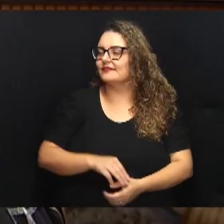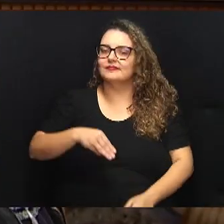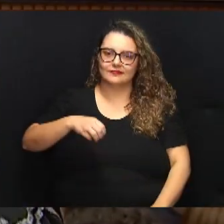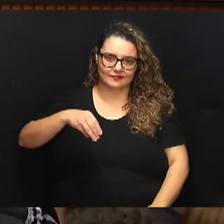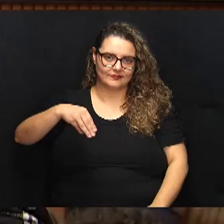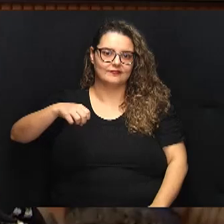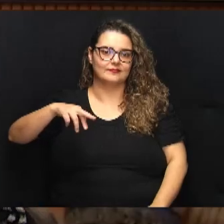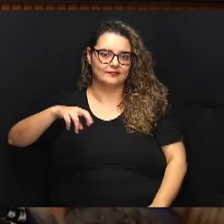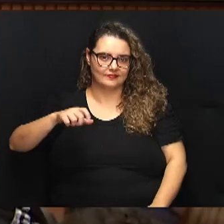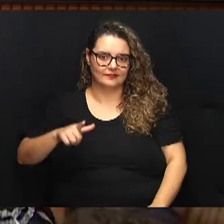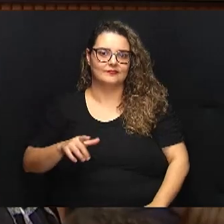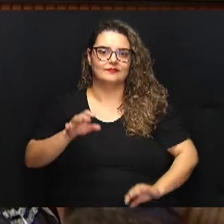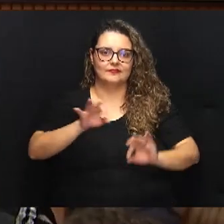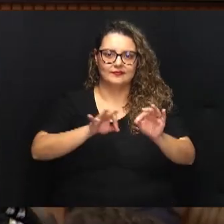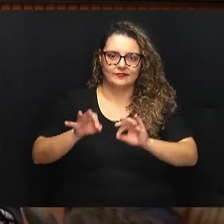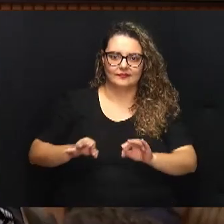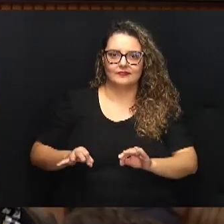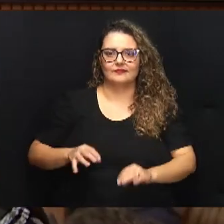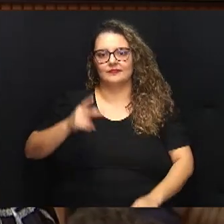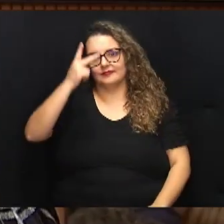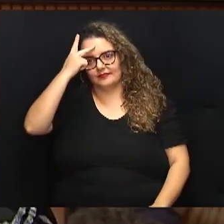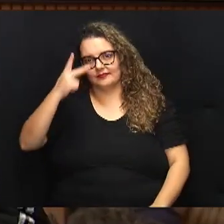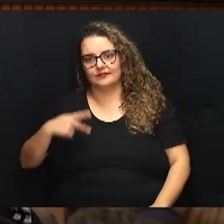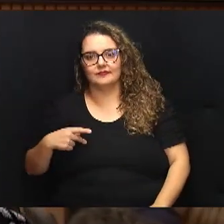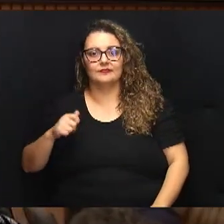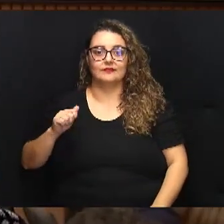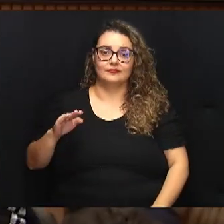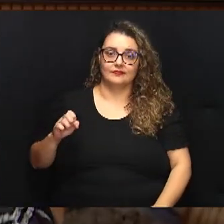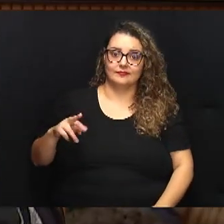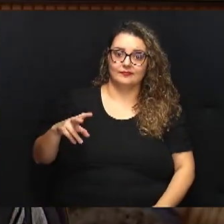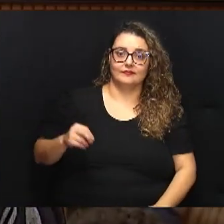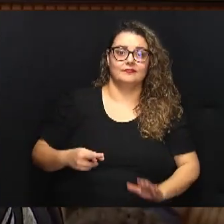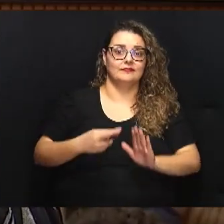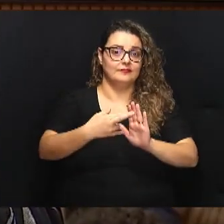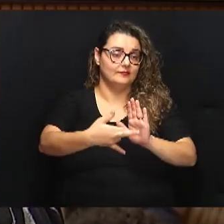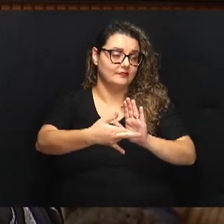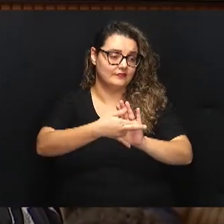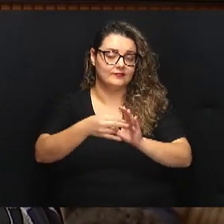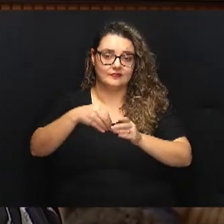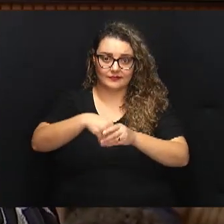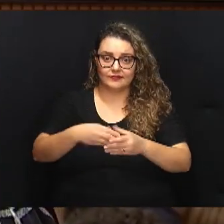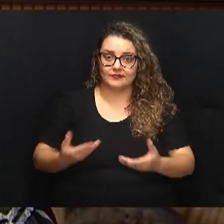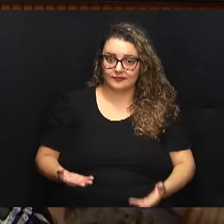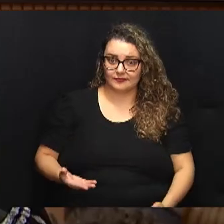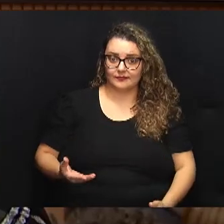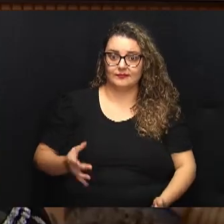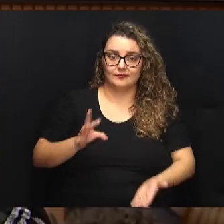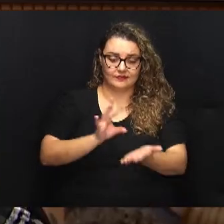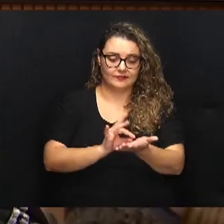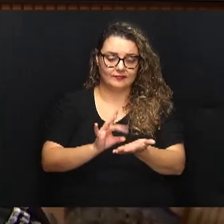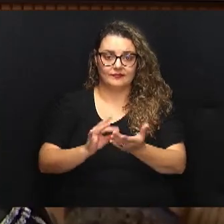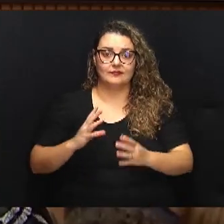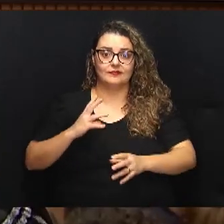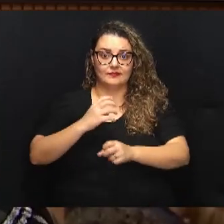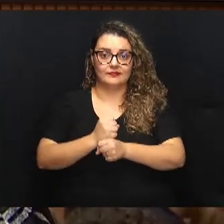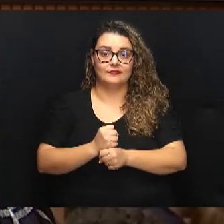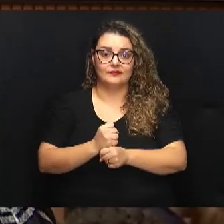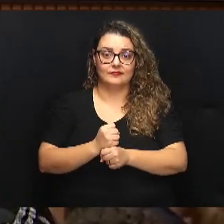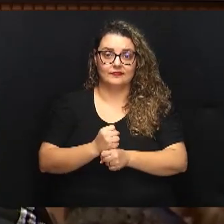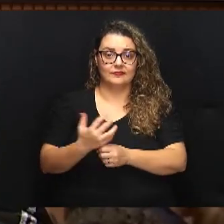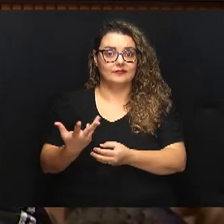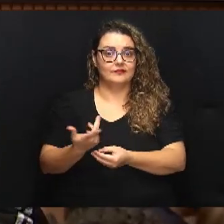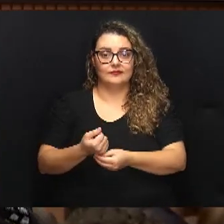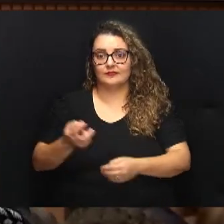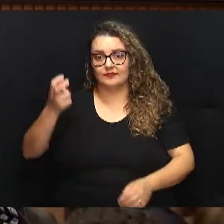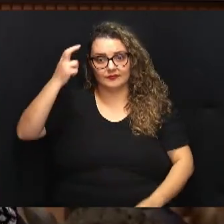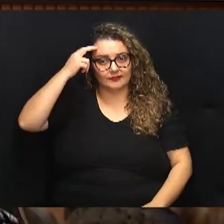regulamentado, com plano museológico próprio, com política de acervos, com regimento interno, com a catalogação de todas as obras de arte,